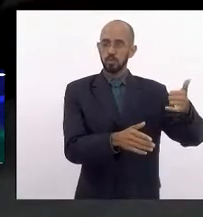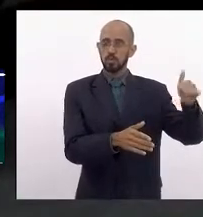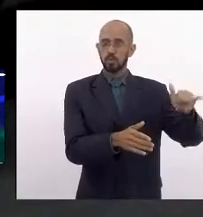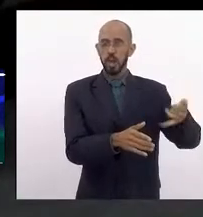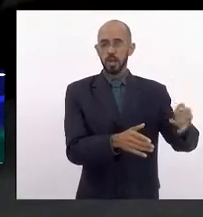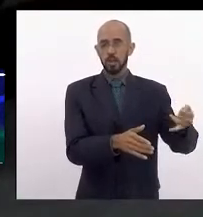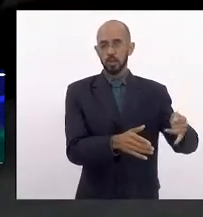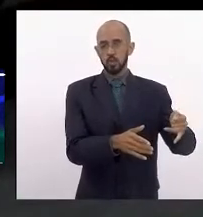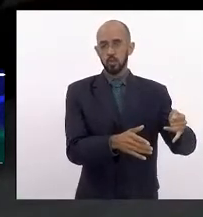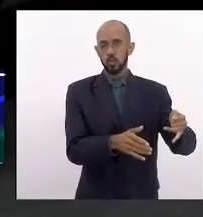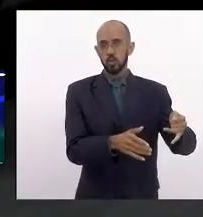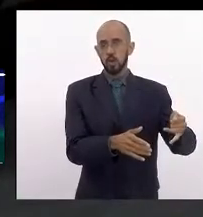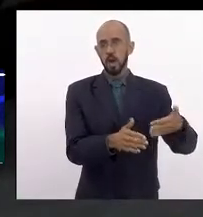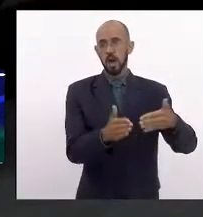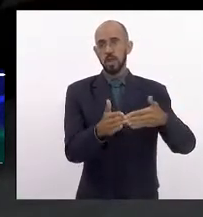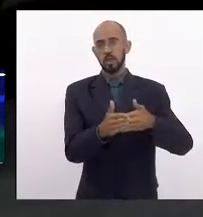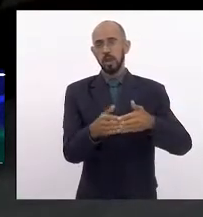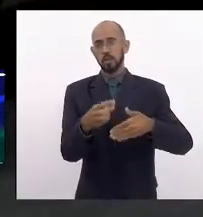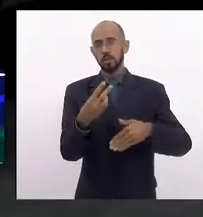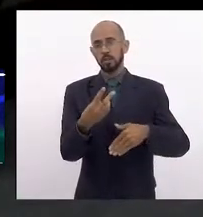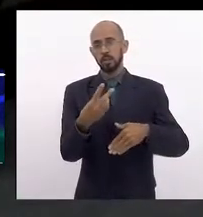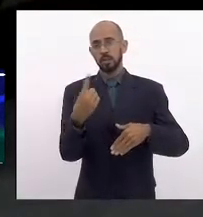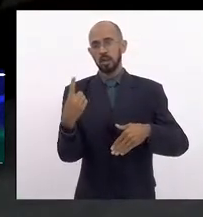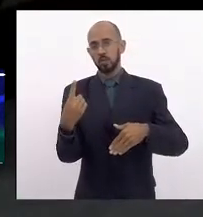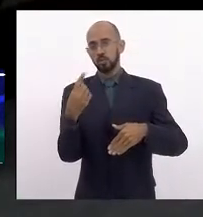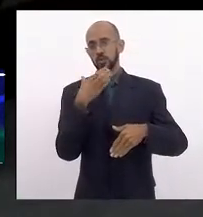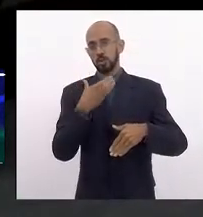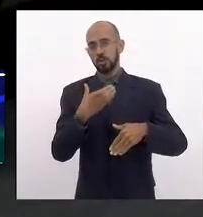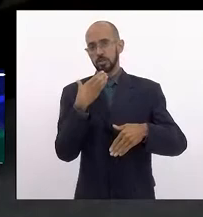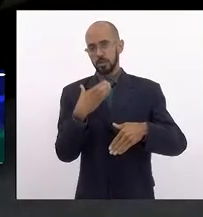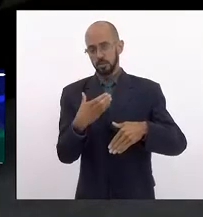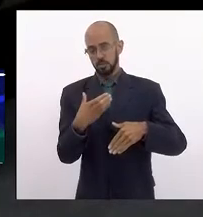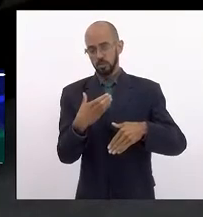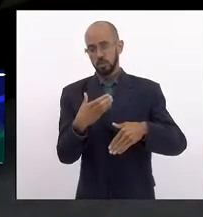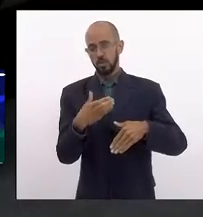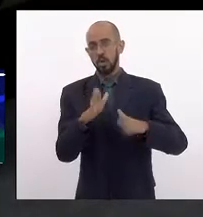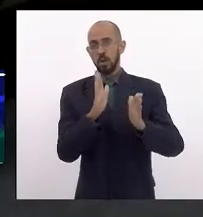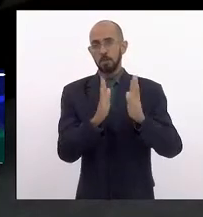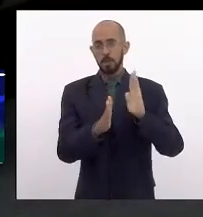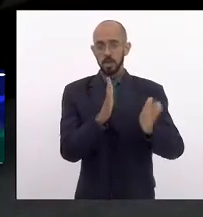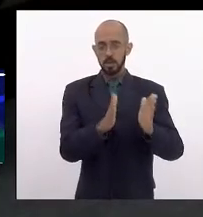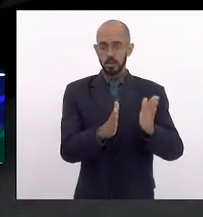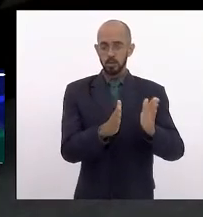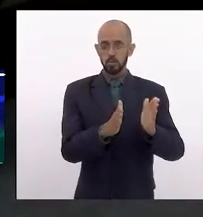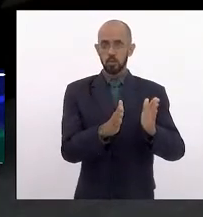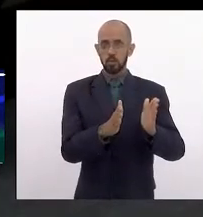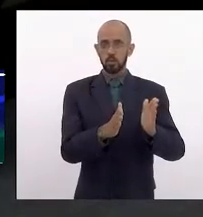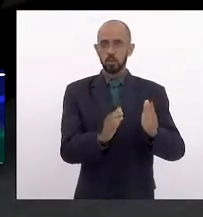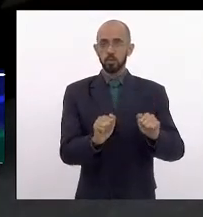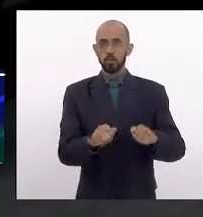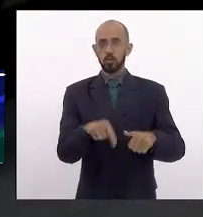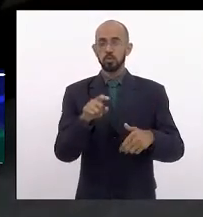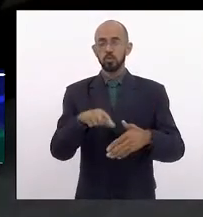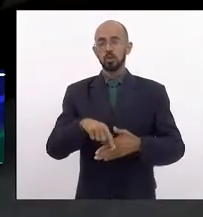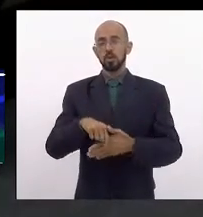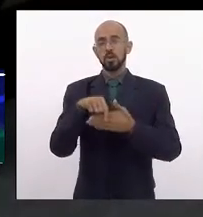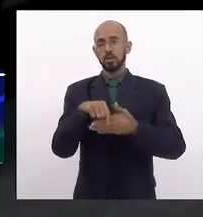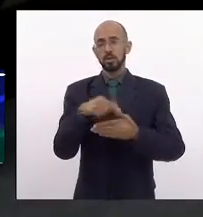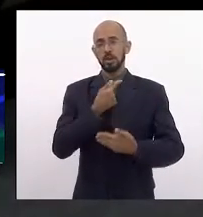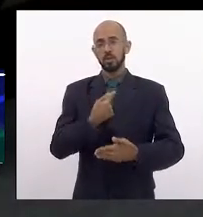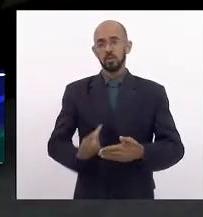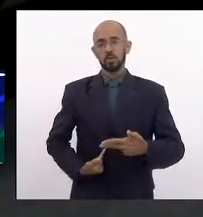Janeiro a Trinta e Um de dezembro período do qual o cargo do chefe do Poder Executivo